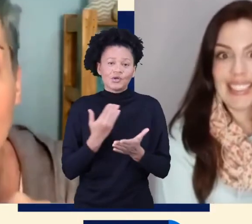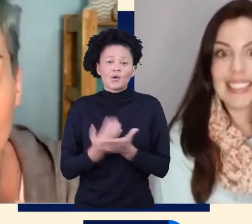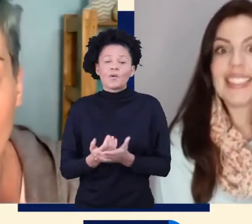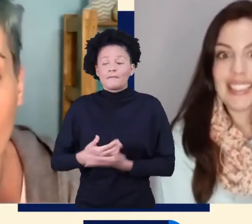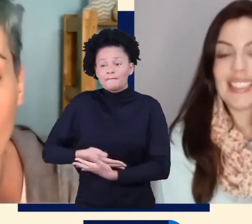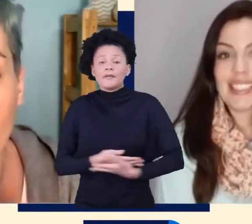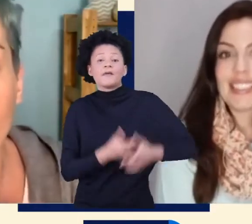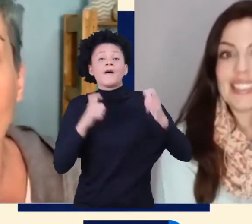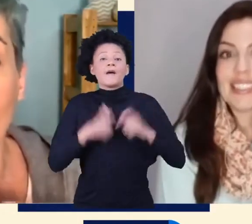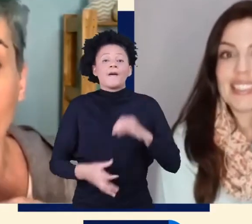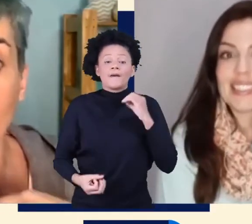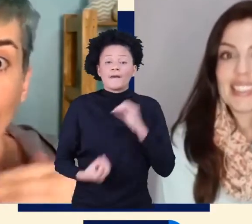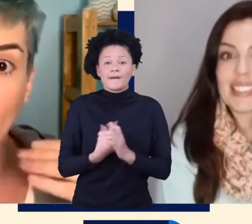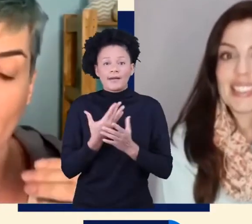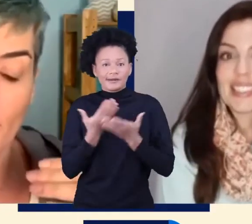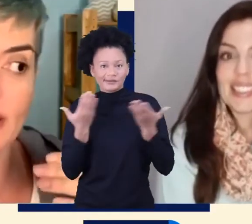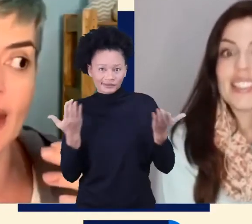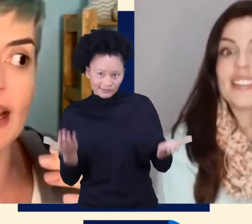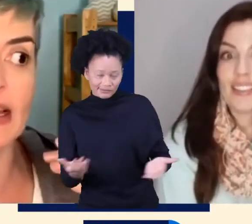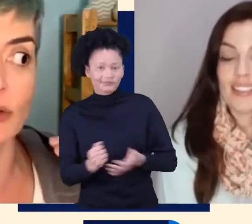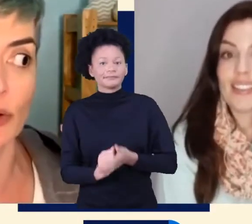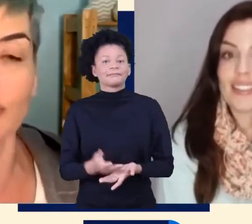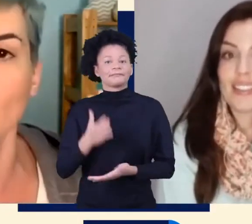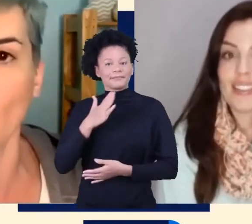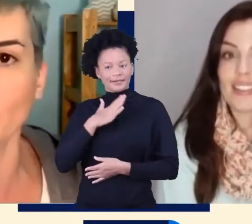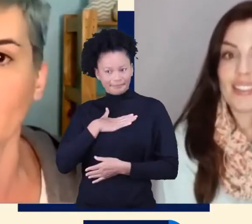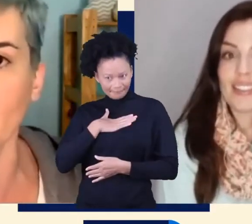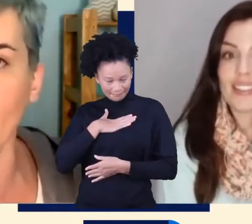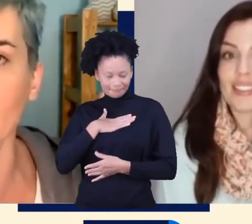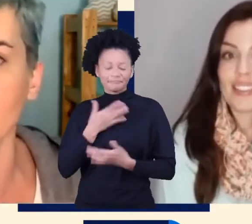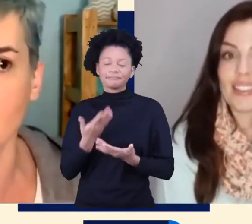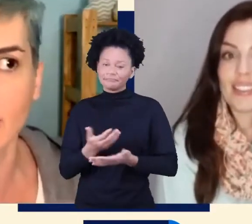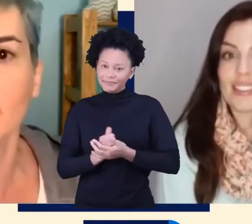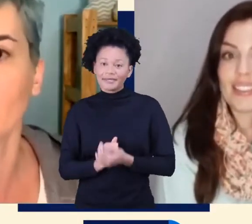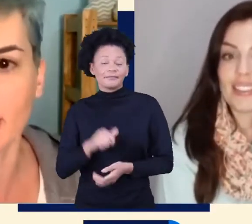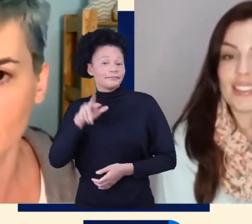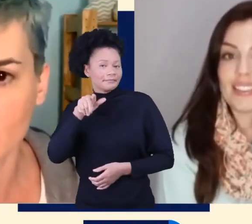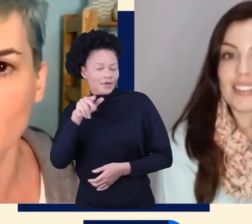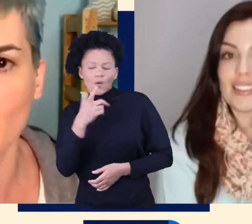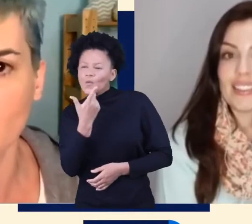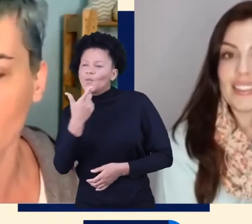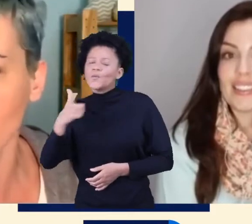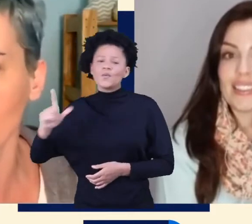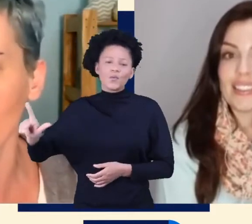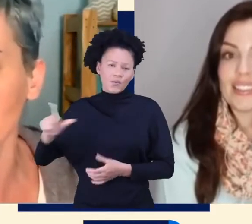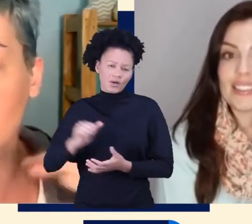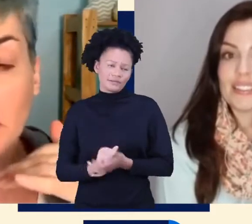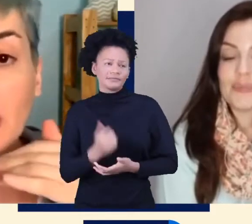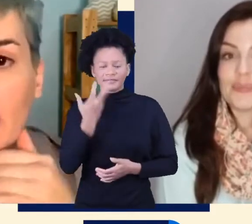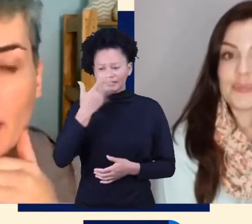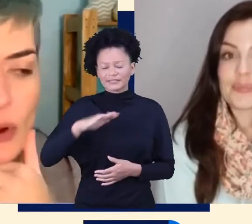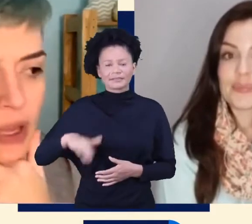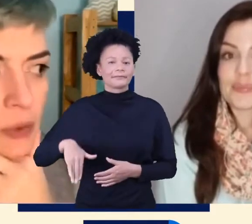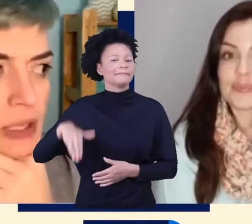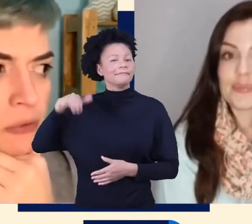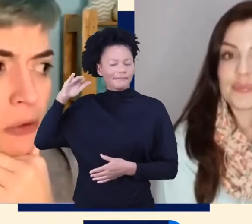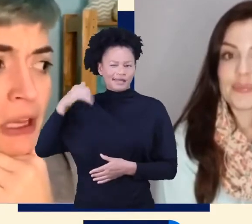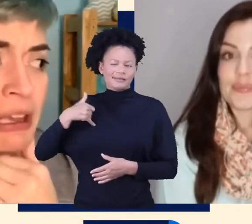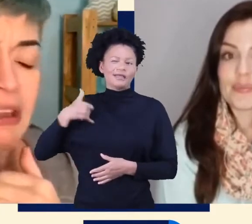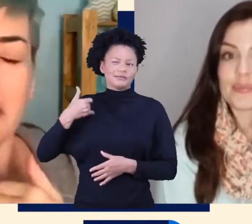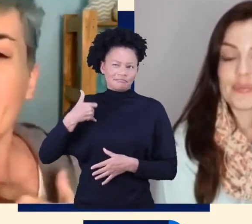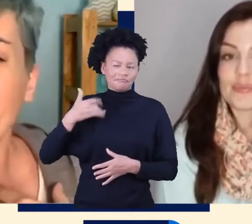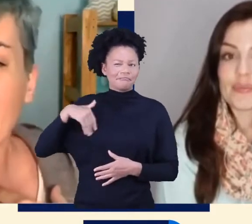Sim! Trouxe esse para minha irmã e para mim, eu era um pouco mais velha, ela trouxe um outro que era mais para crianças um pouco mais velhas, que eu não me lembro qual que era o